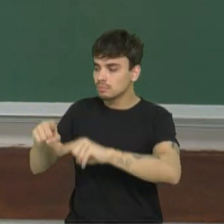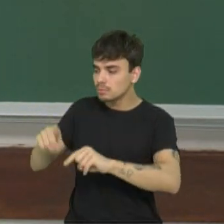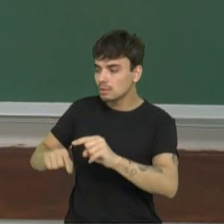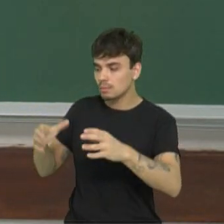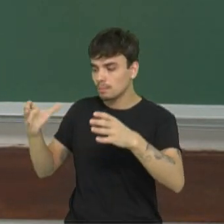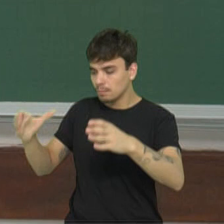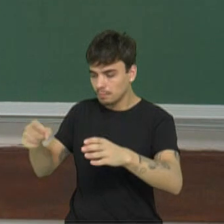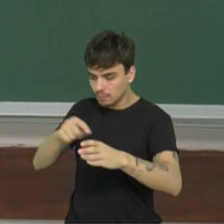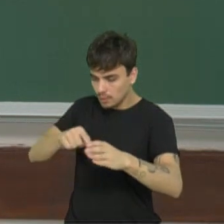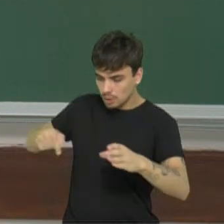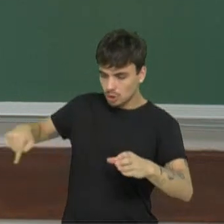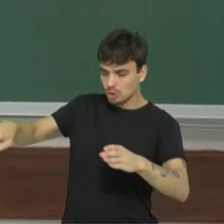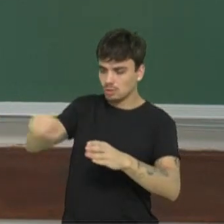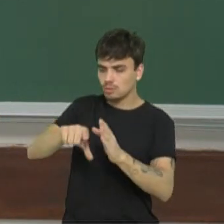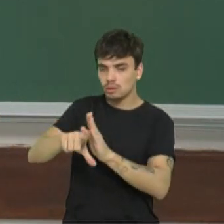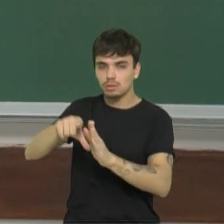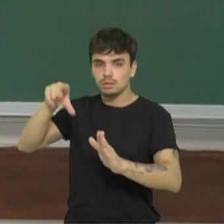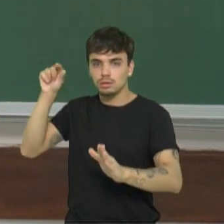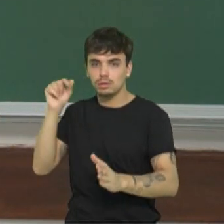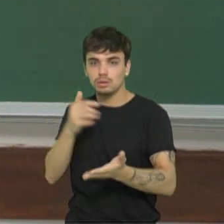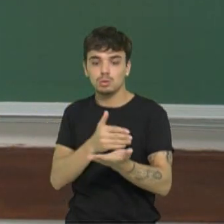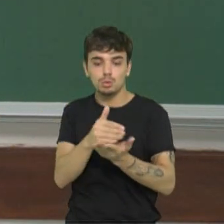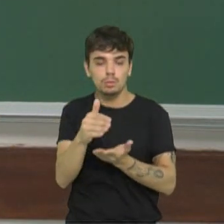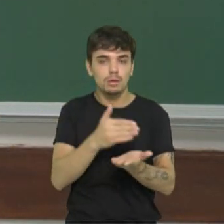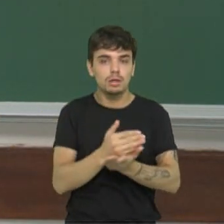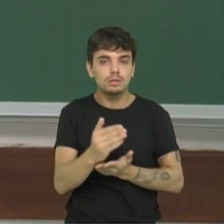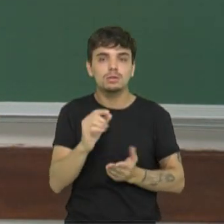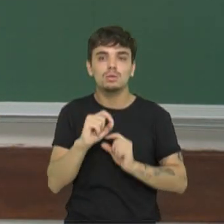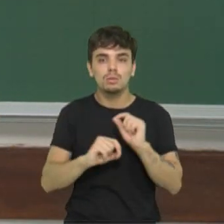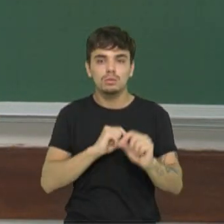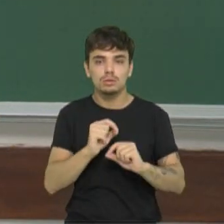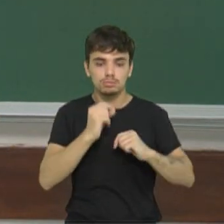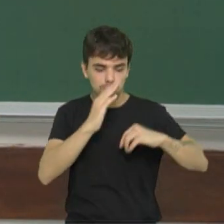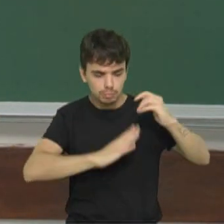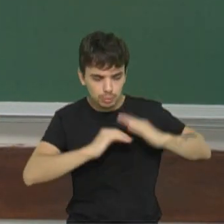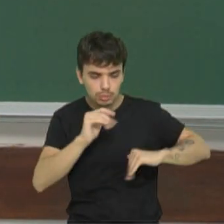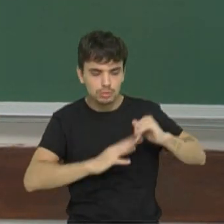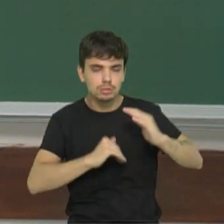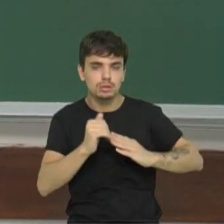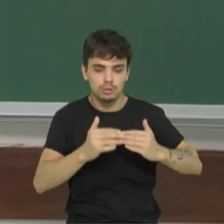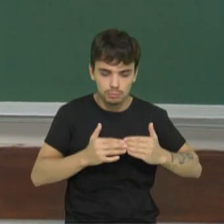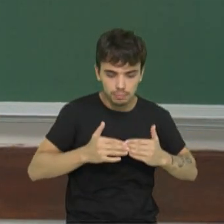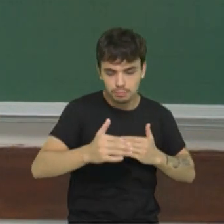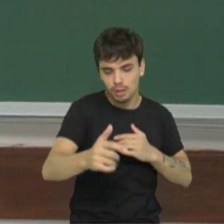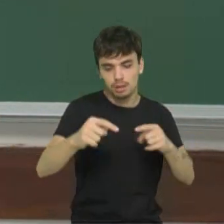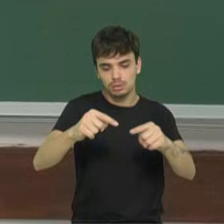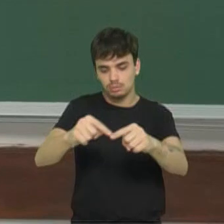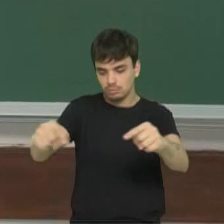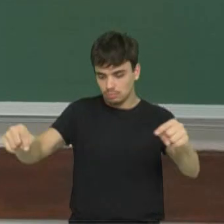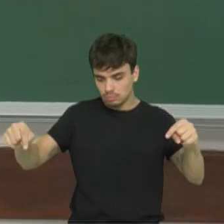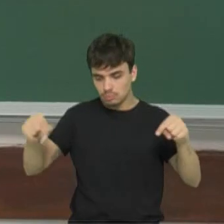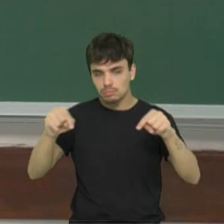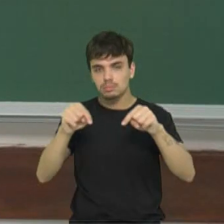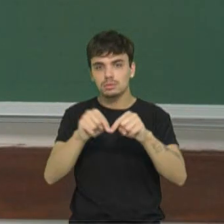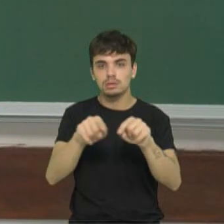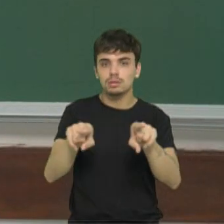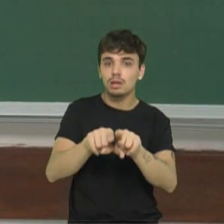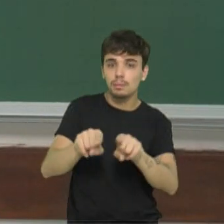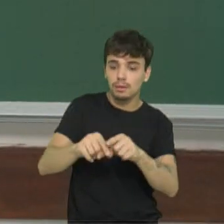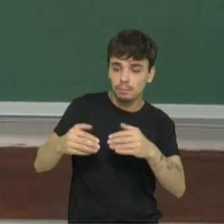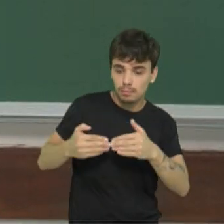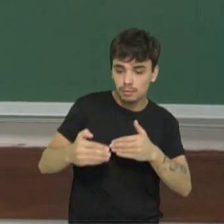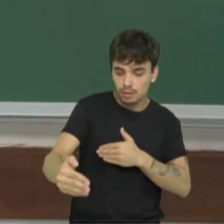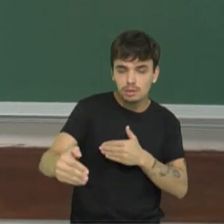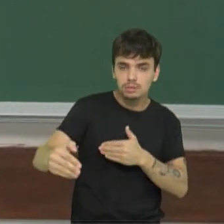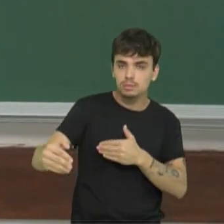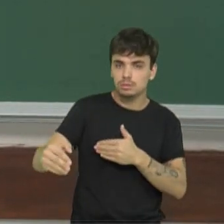esses discos antigos, né? E começam a produzir a partir desses discos e a partir dos